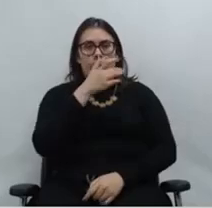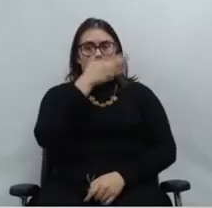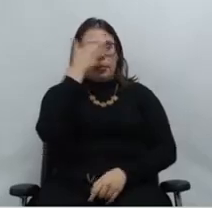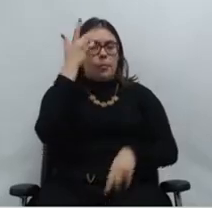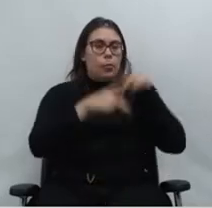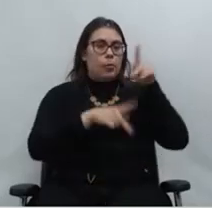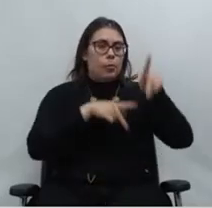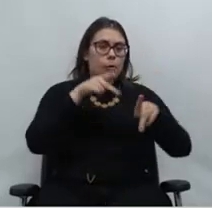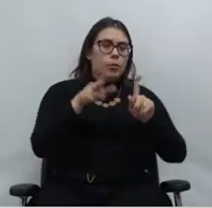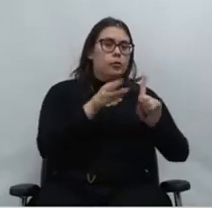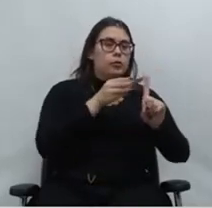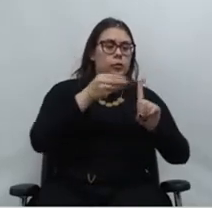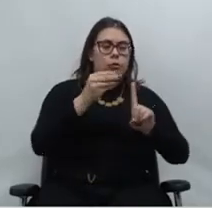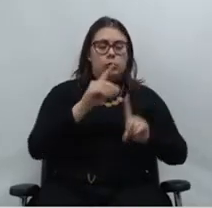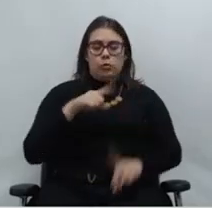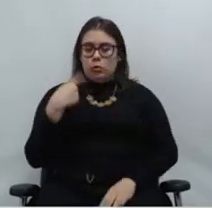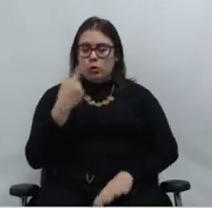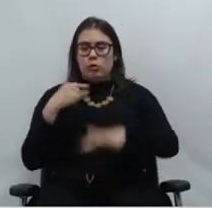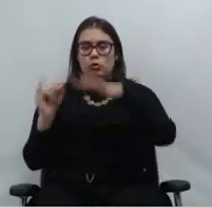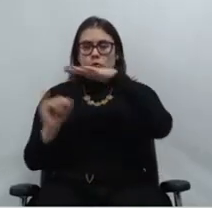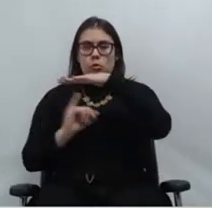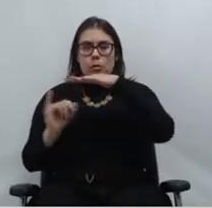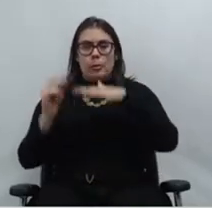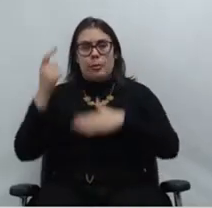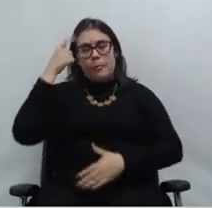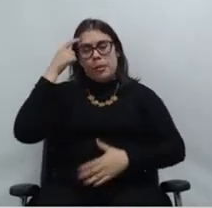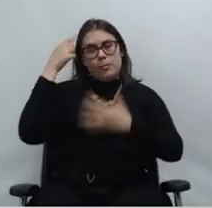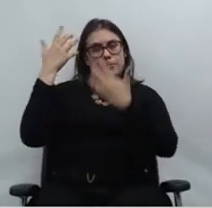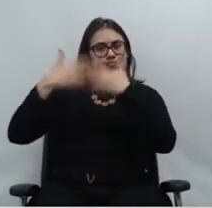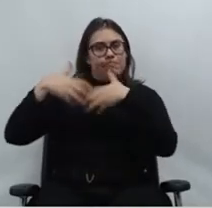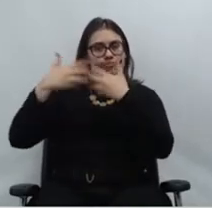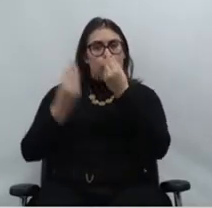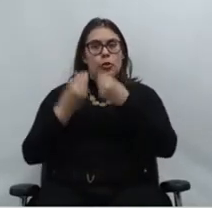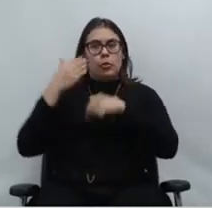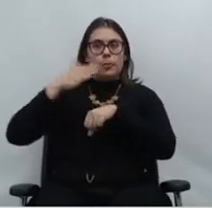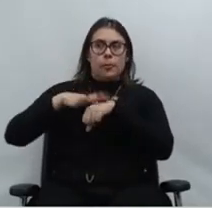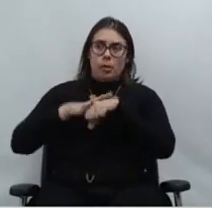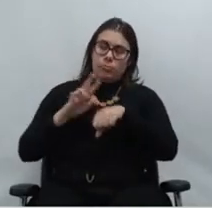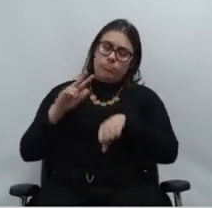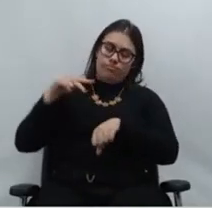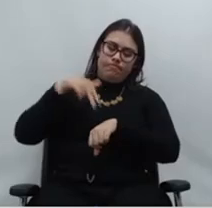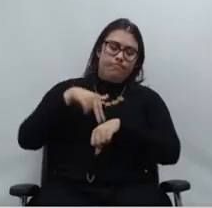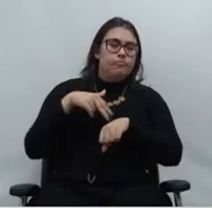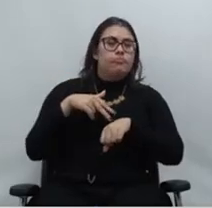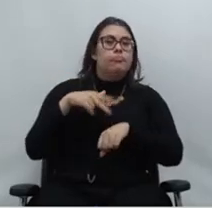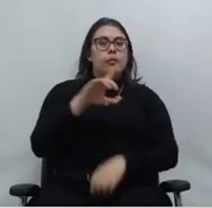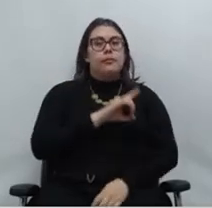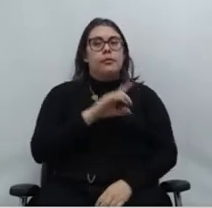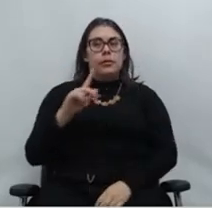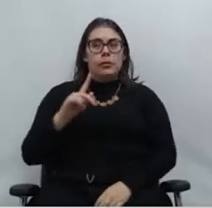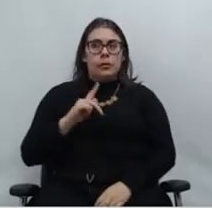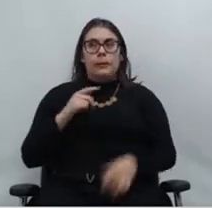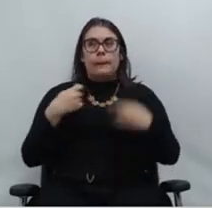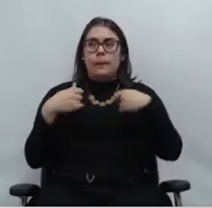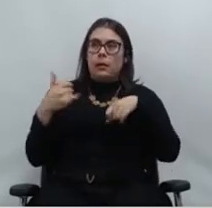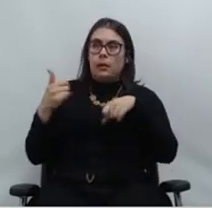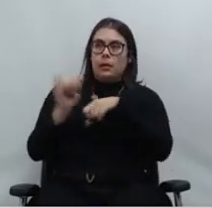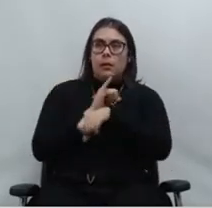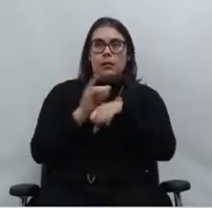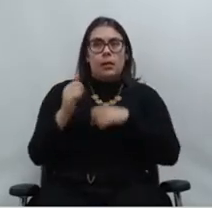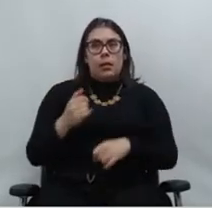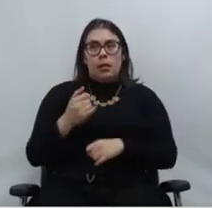impõem um desafio constante da nossa instituição em repensar suas práticas e atuações. Desse modo, a Defensoria Pública precisa ser estratégica